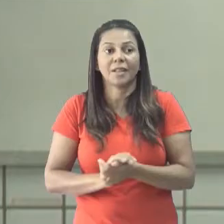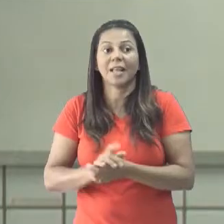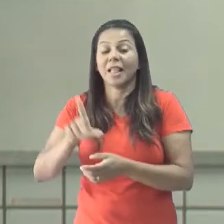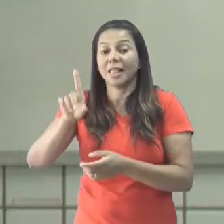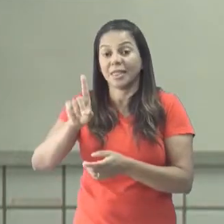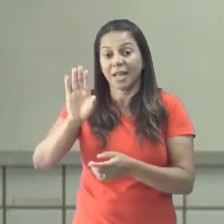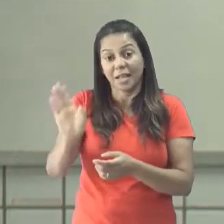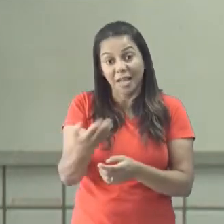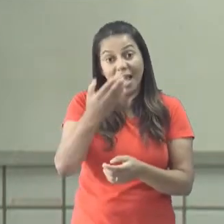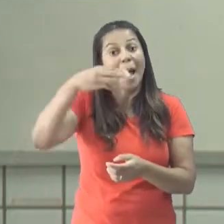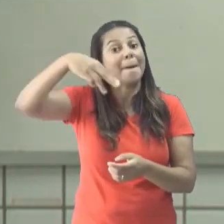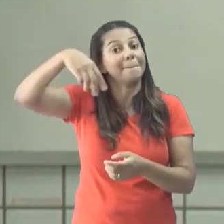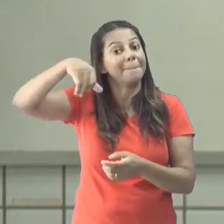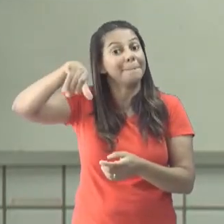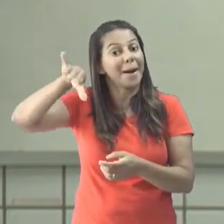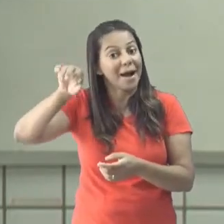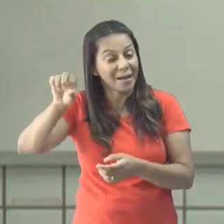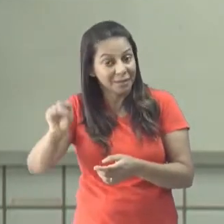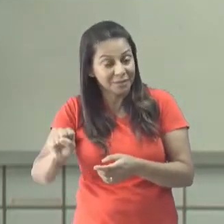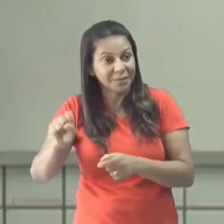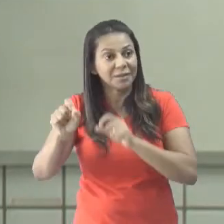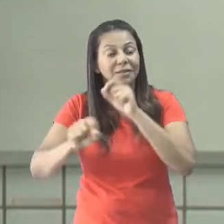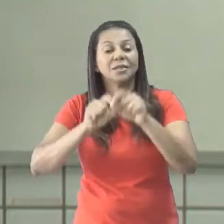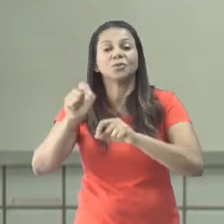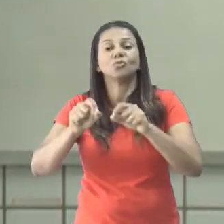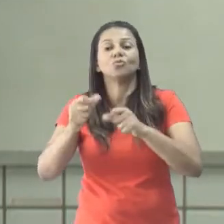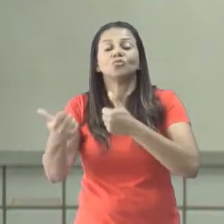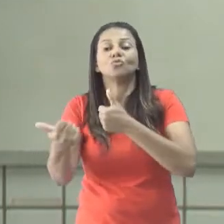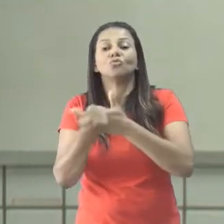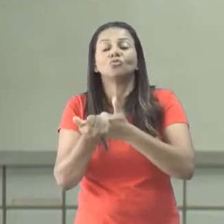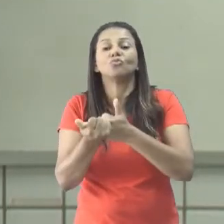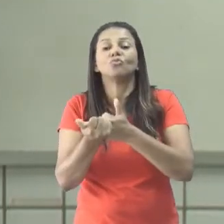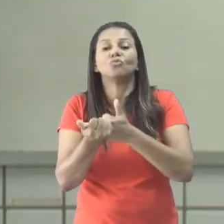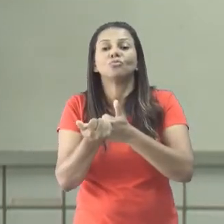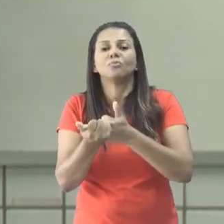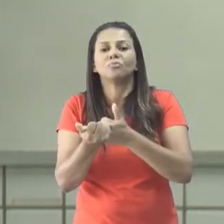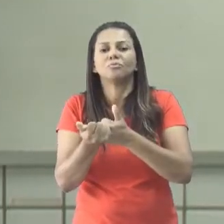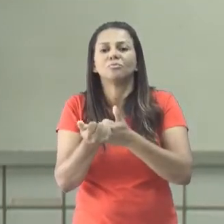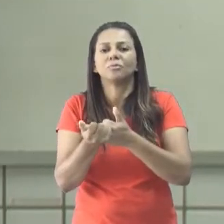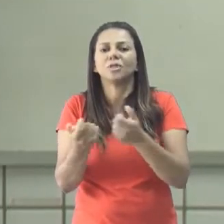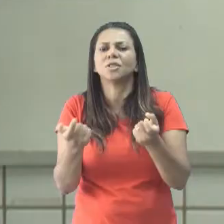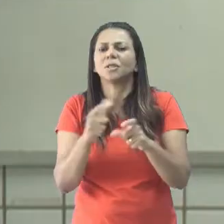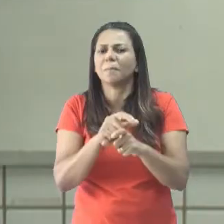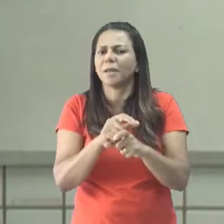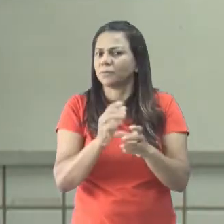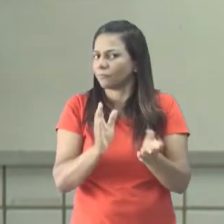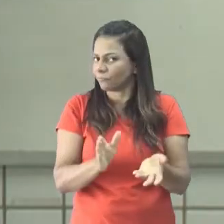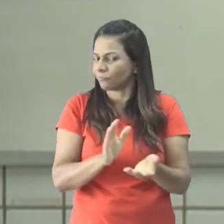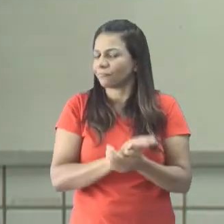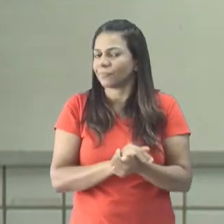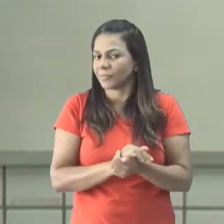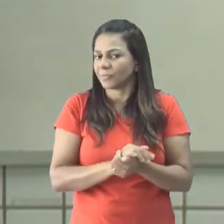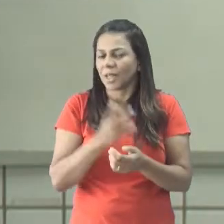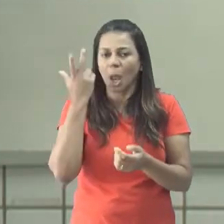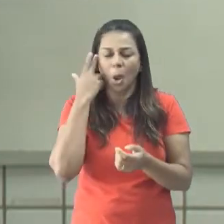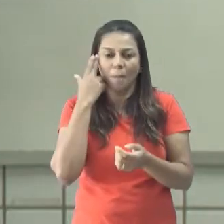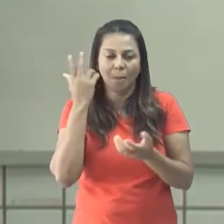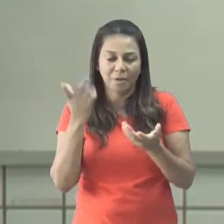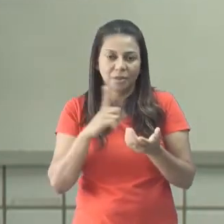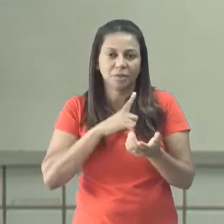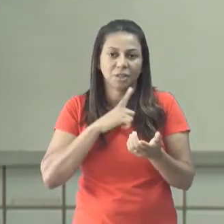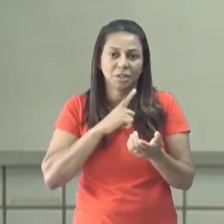Demais separado é usado quando pode ser substituído por de menos. Normalmente, vem uma palavra